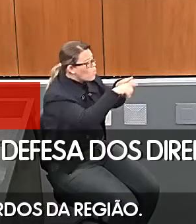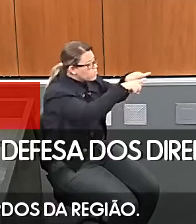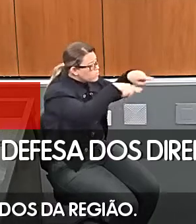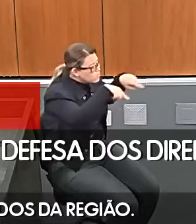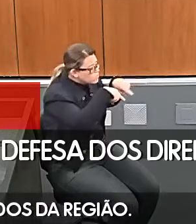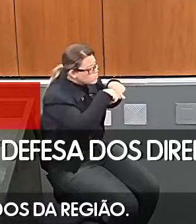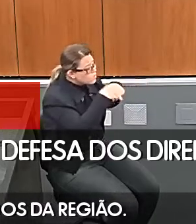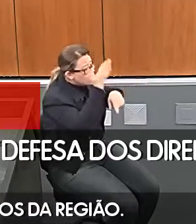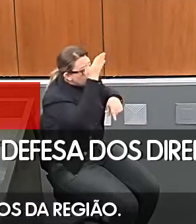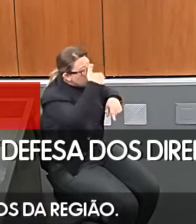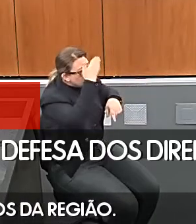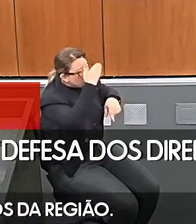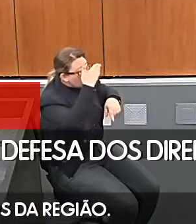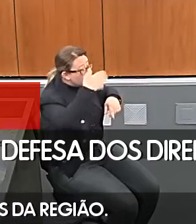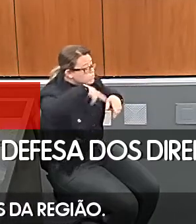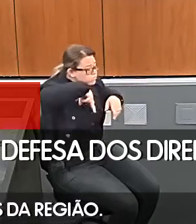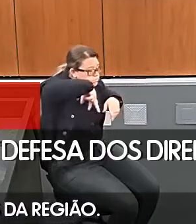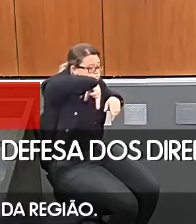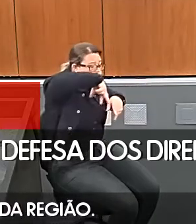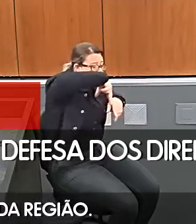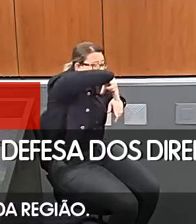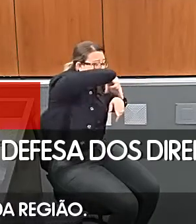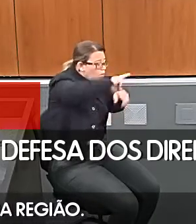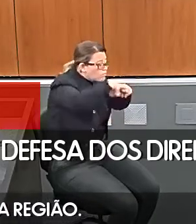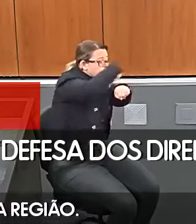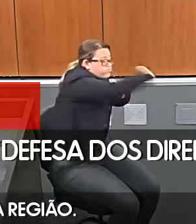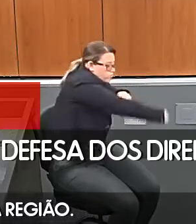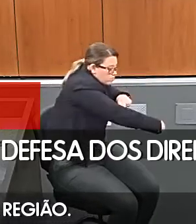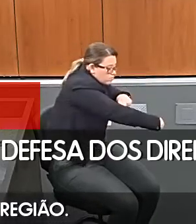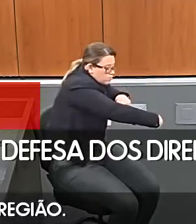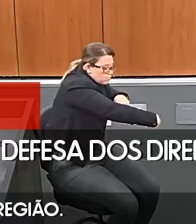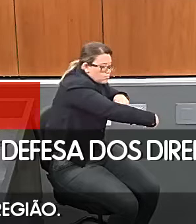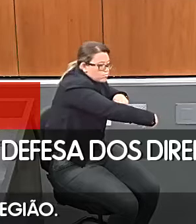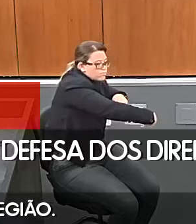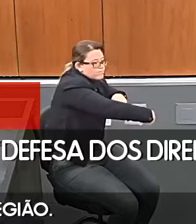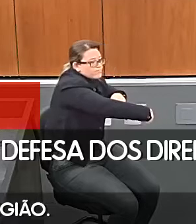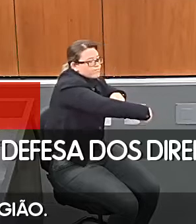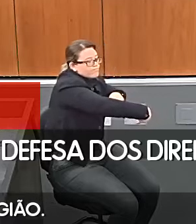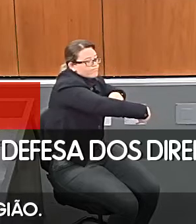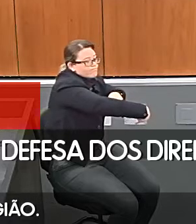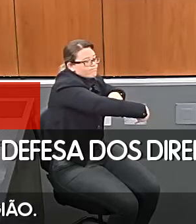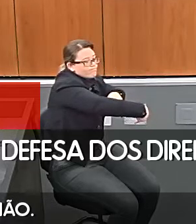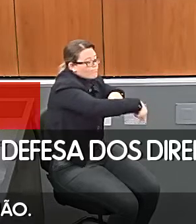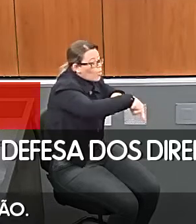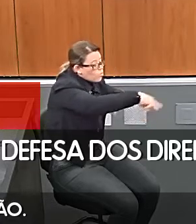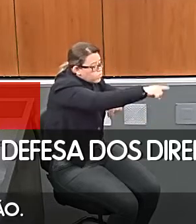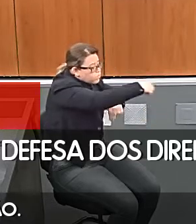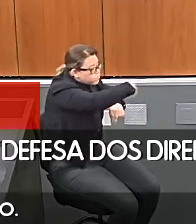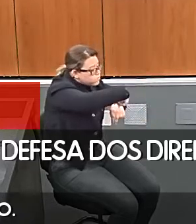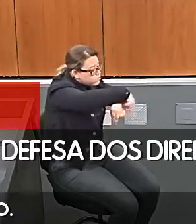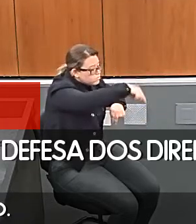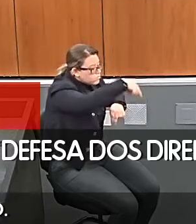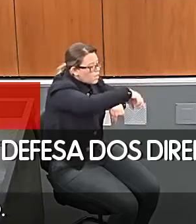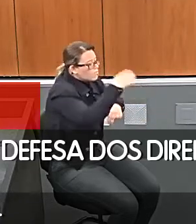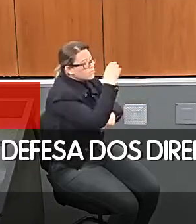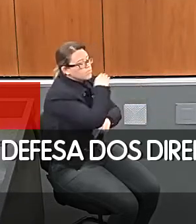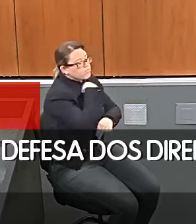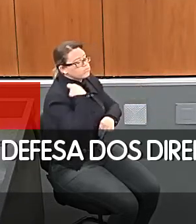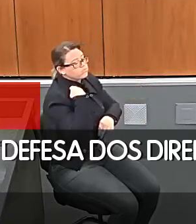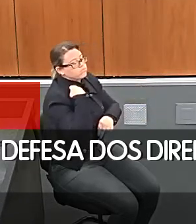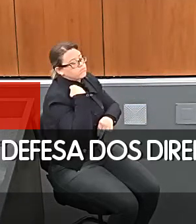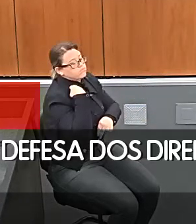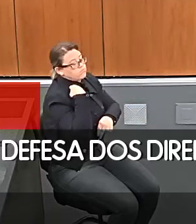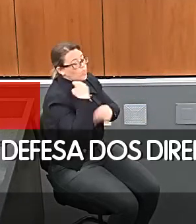que os cegos caminhavam e caíam num buraco, e esse buraco teria até tirado vida dessas